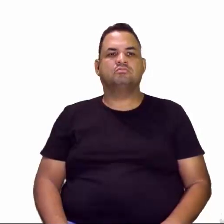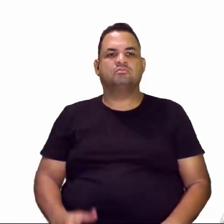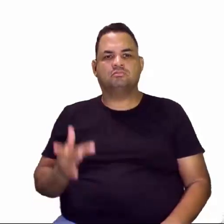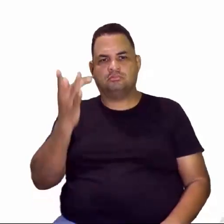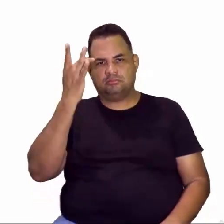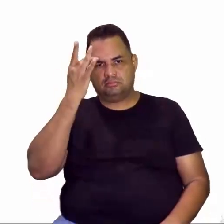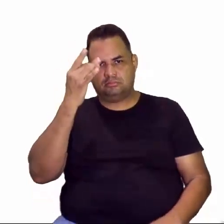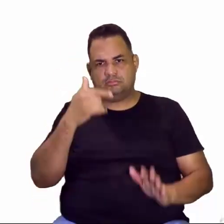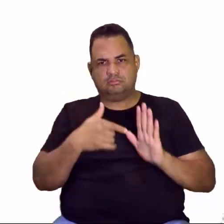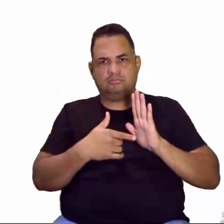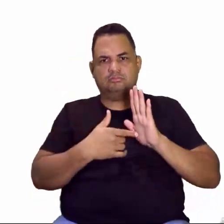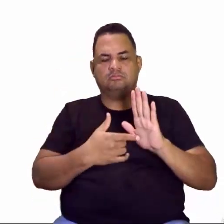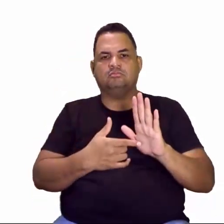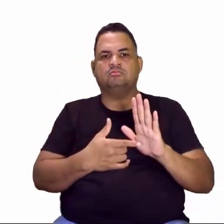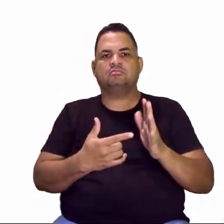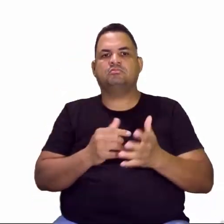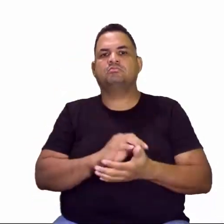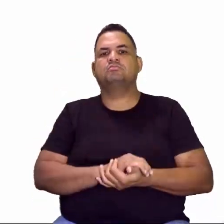As fórmulas